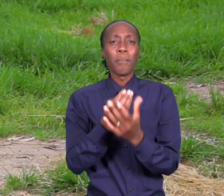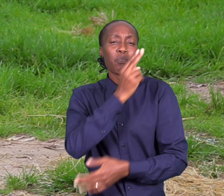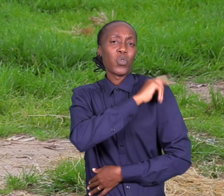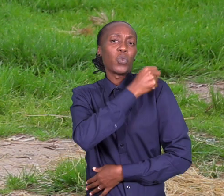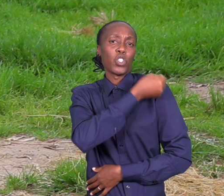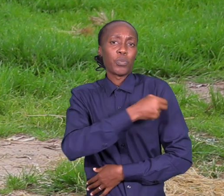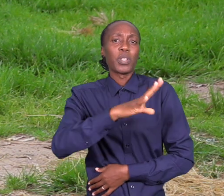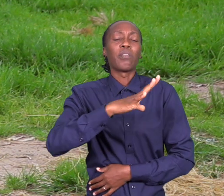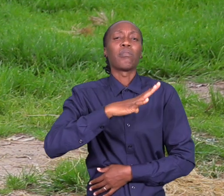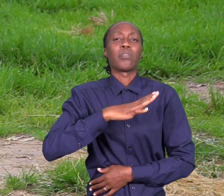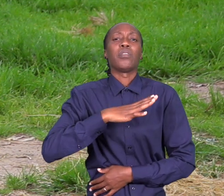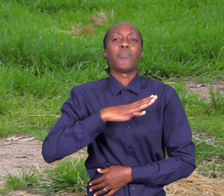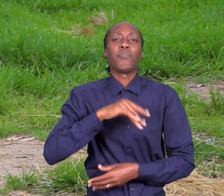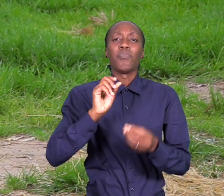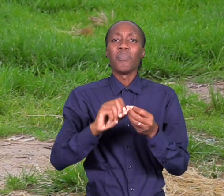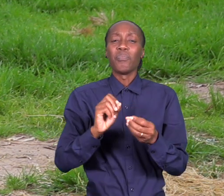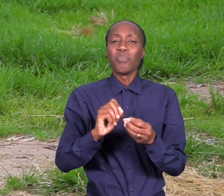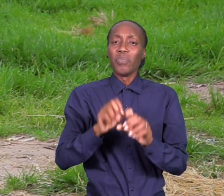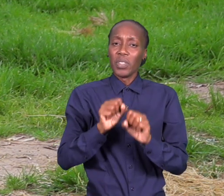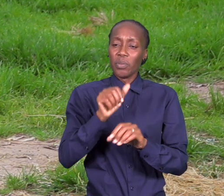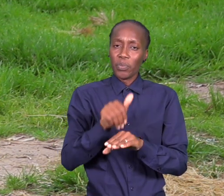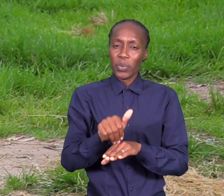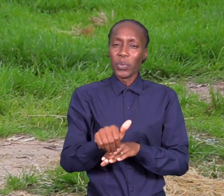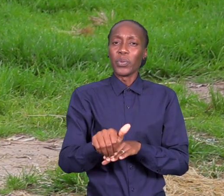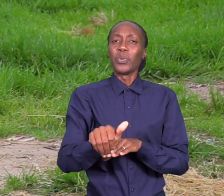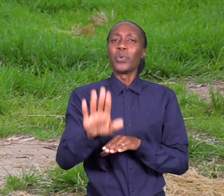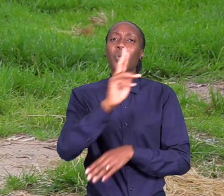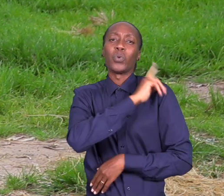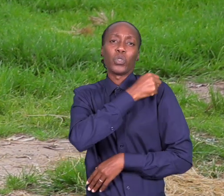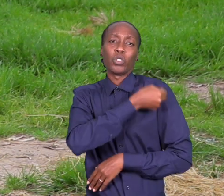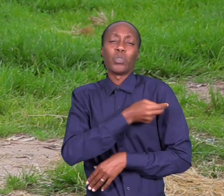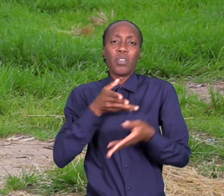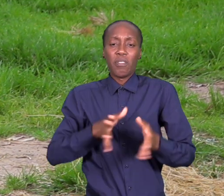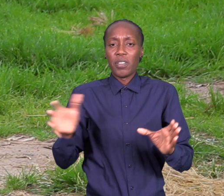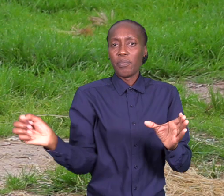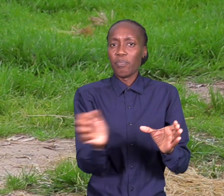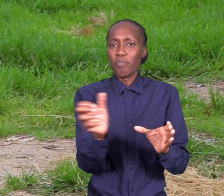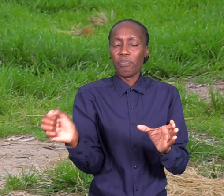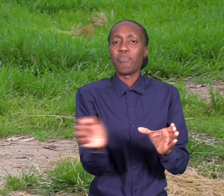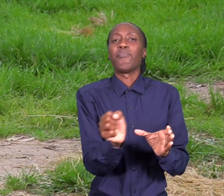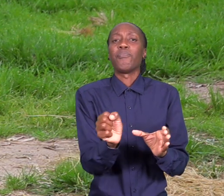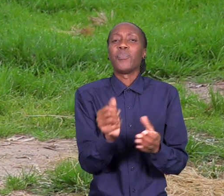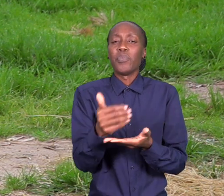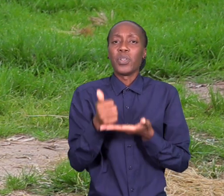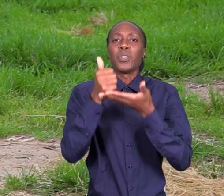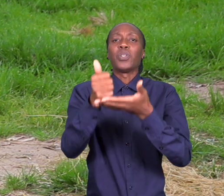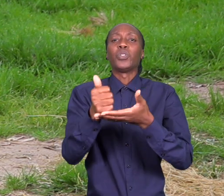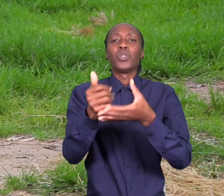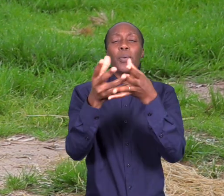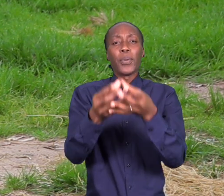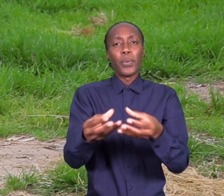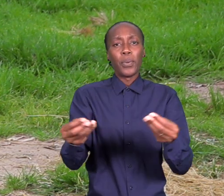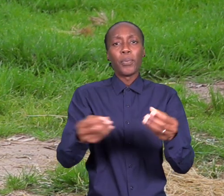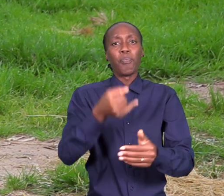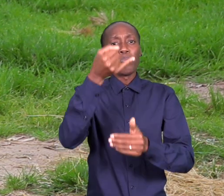Sistema Nacional de Saúde. Portanto, não deixe de levar o seu filho à unidade sanitária para se beneficiar deste